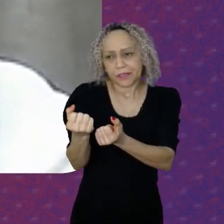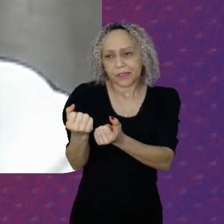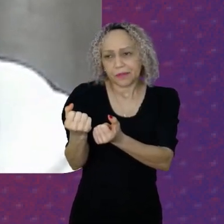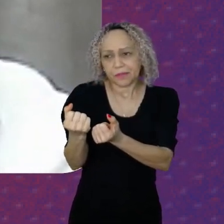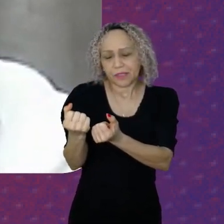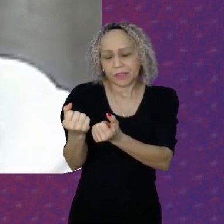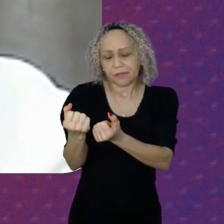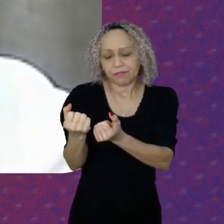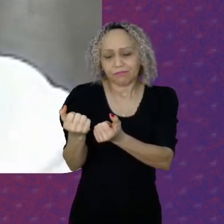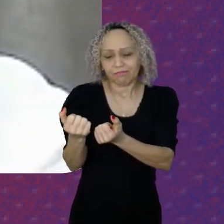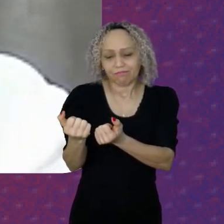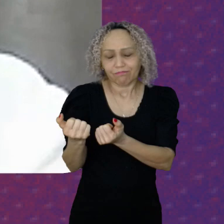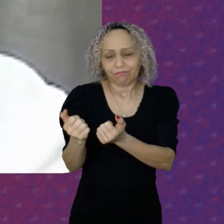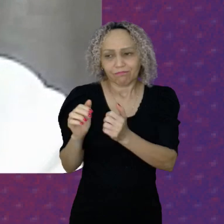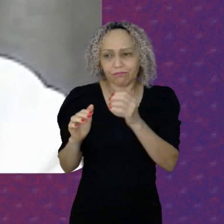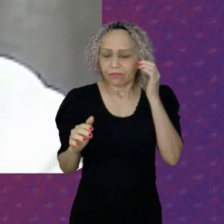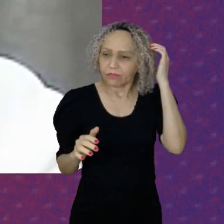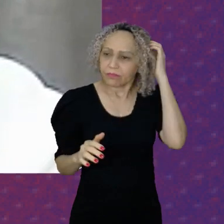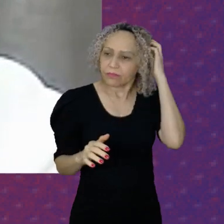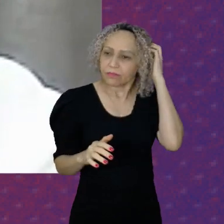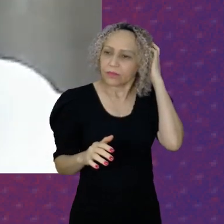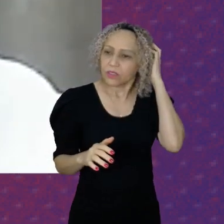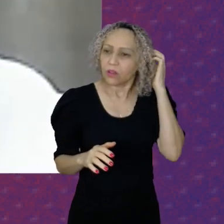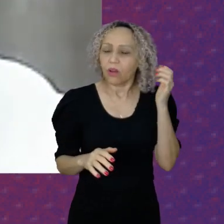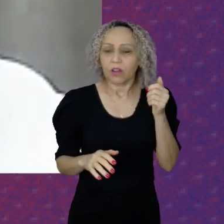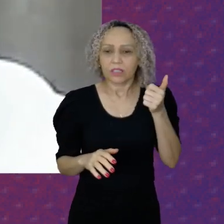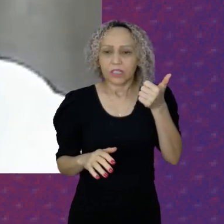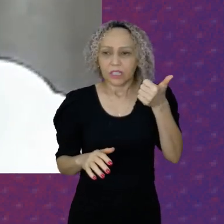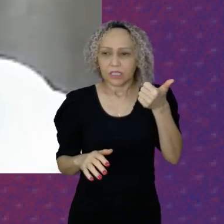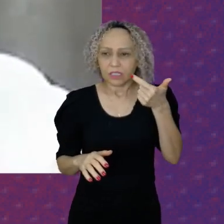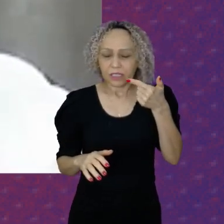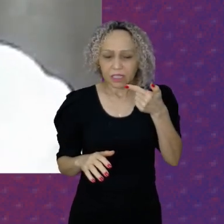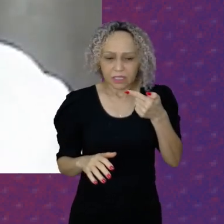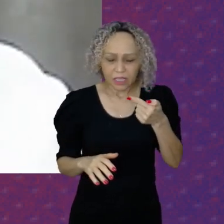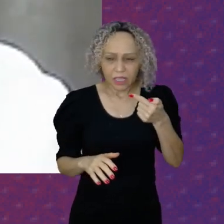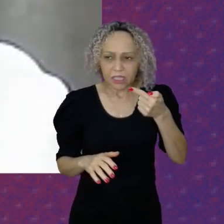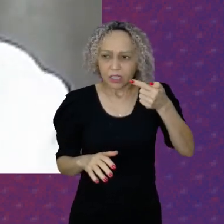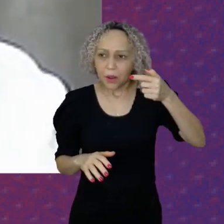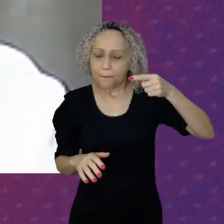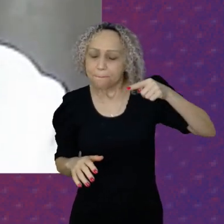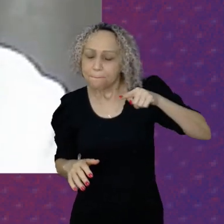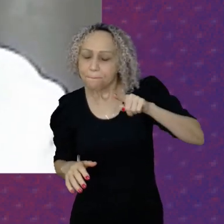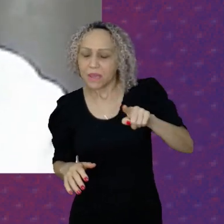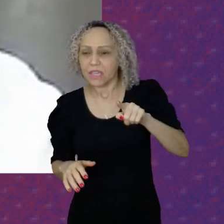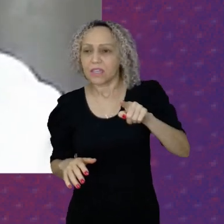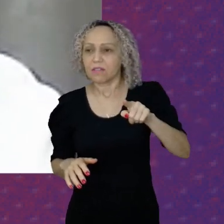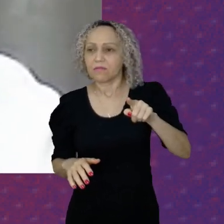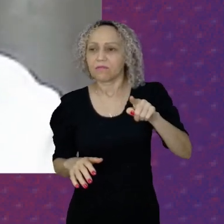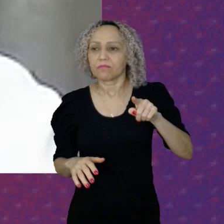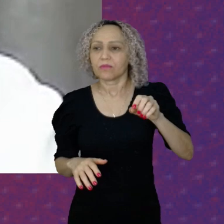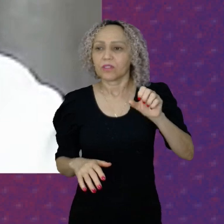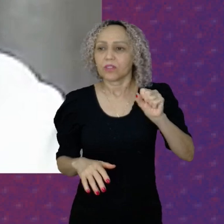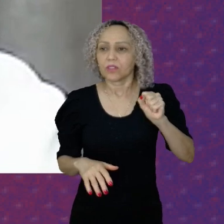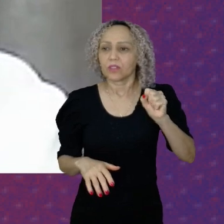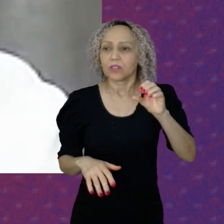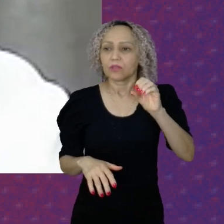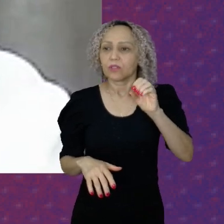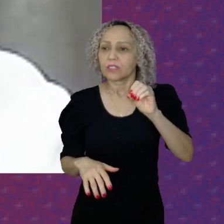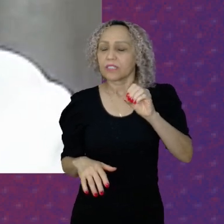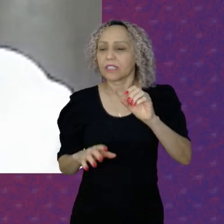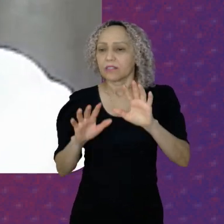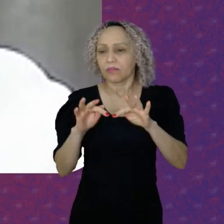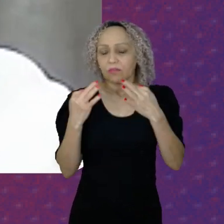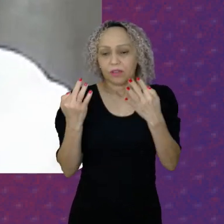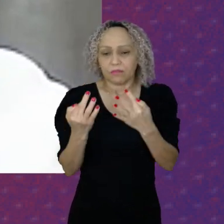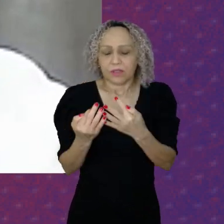total de 17.800 famílias na extrema pobreza. Por isso que a gente vê nas grandes cidades, como São Paulo,